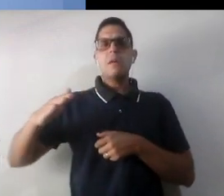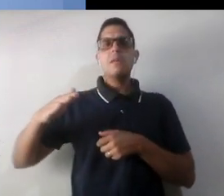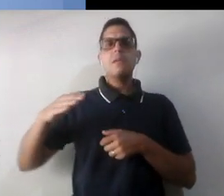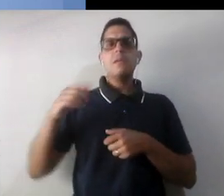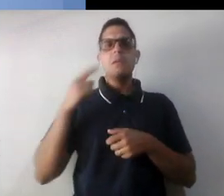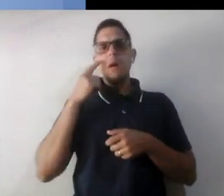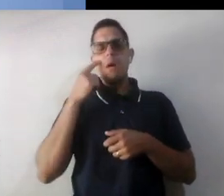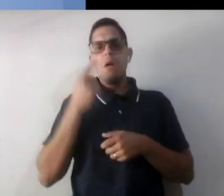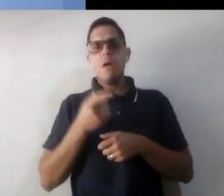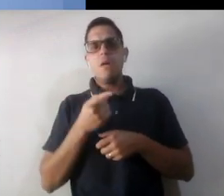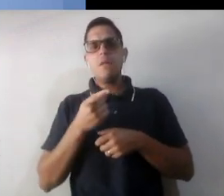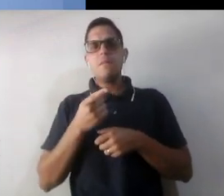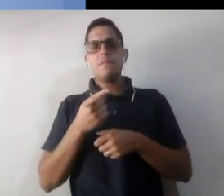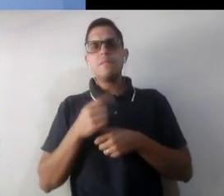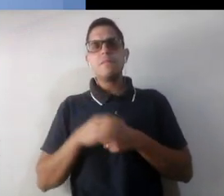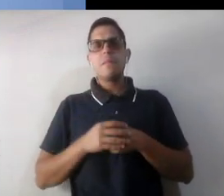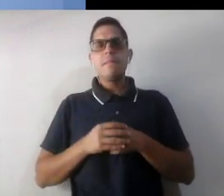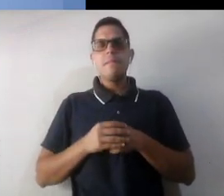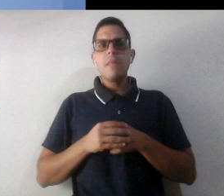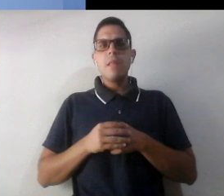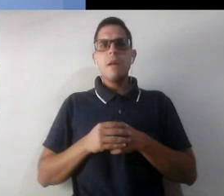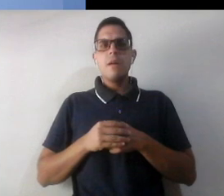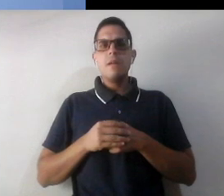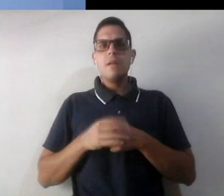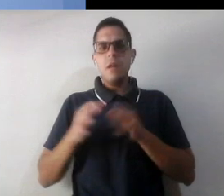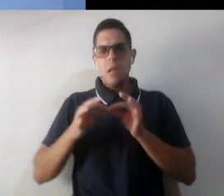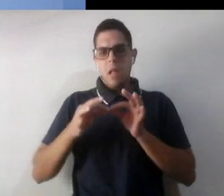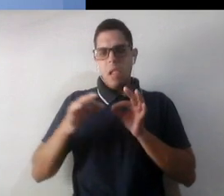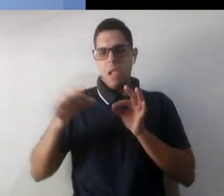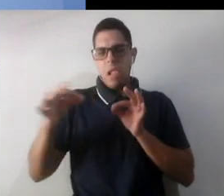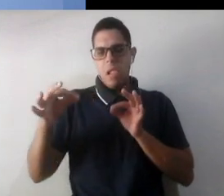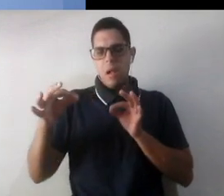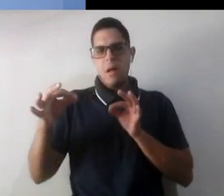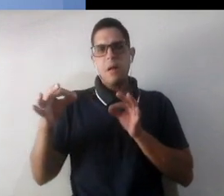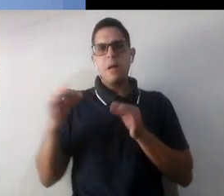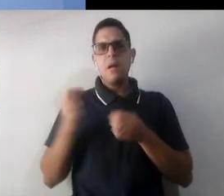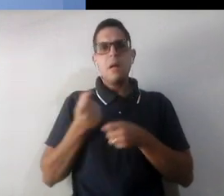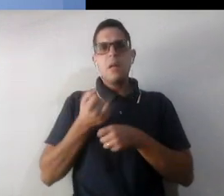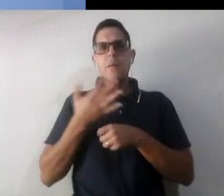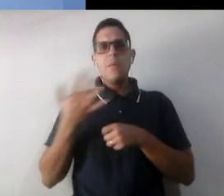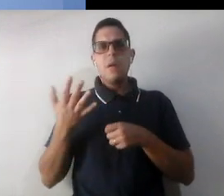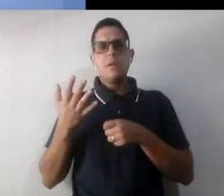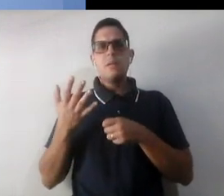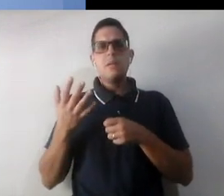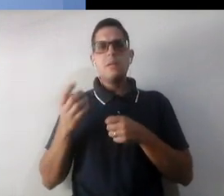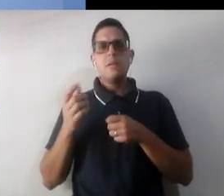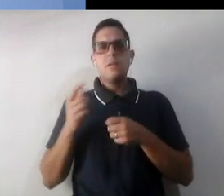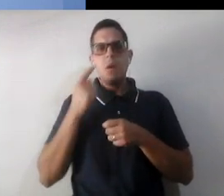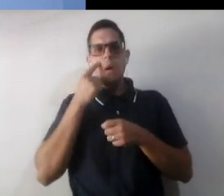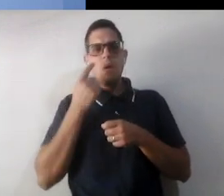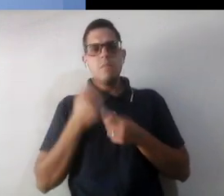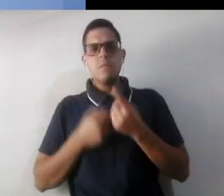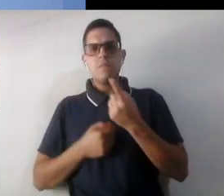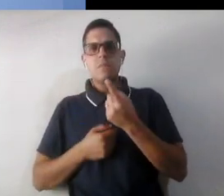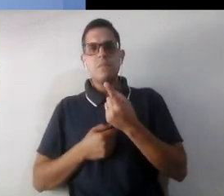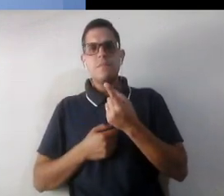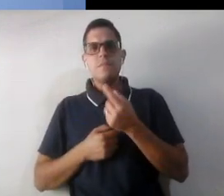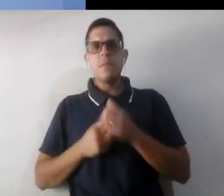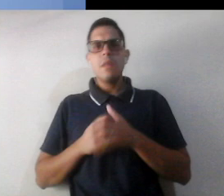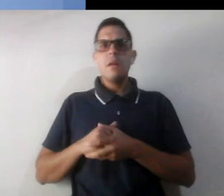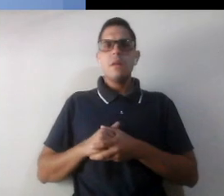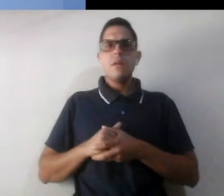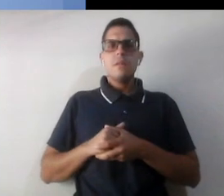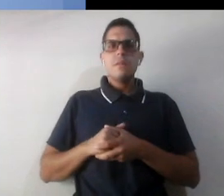imperfeições, alterando a quantificação, conforme vocês podem ver na figurinha aí no esquema mostrado